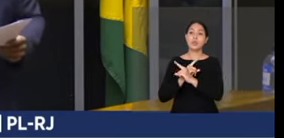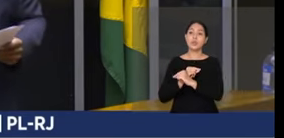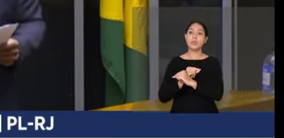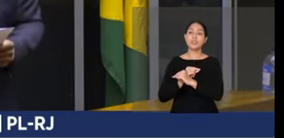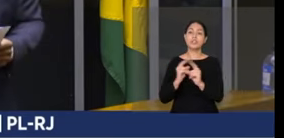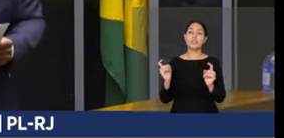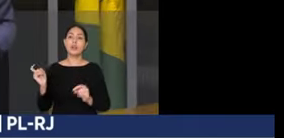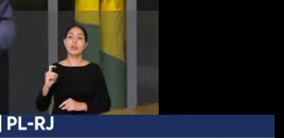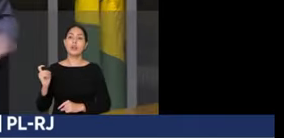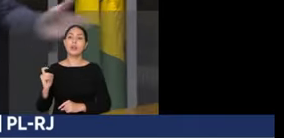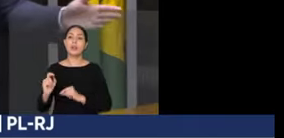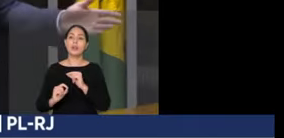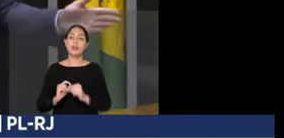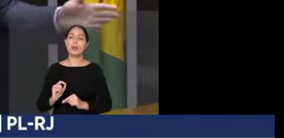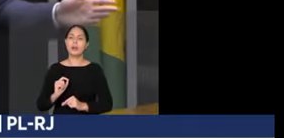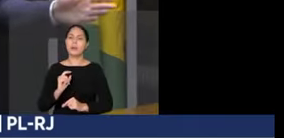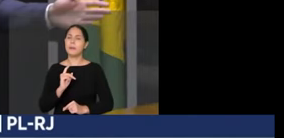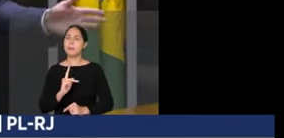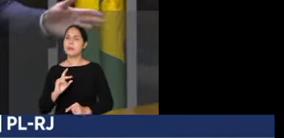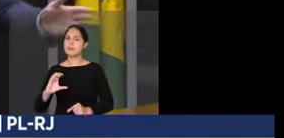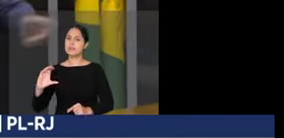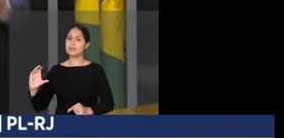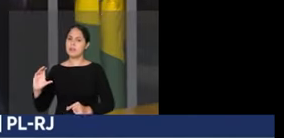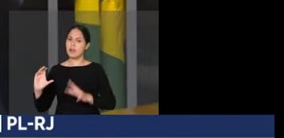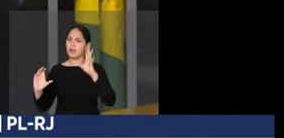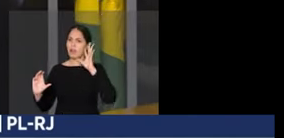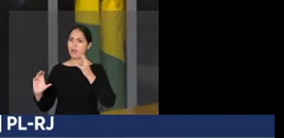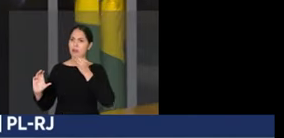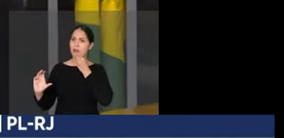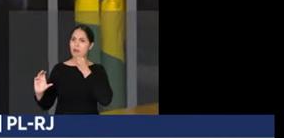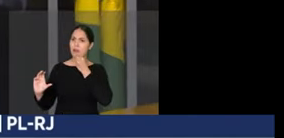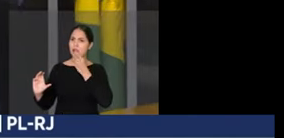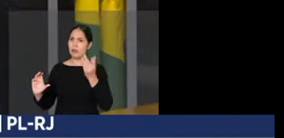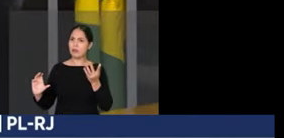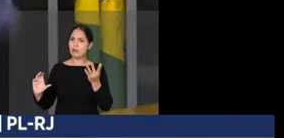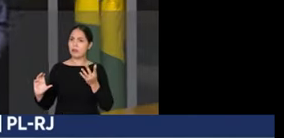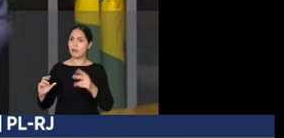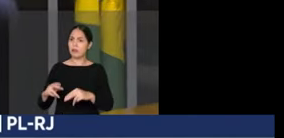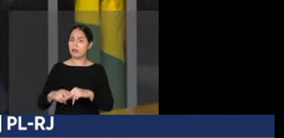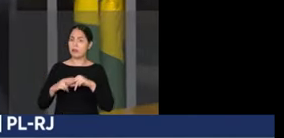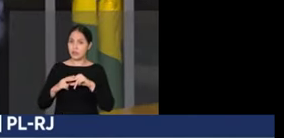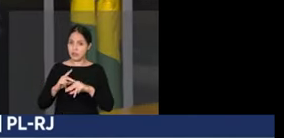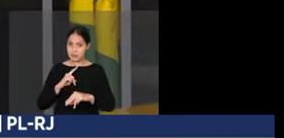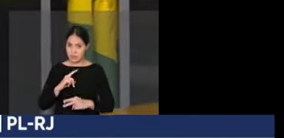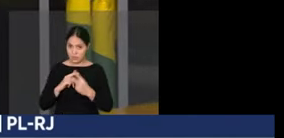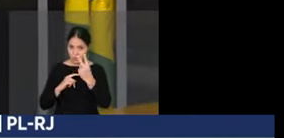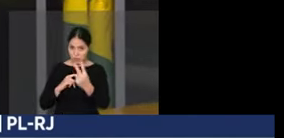ao PCC. Mas é óbvio, né? Porque quem tem aquelas duas letrinhas tem medo. E petista é tudo frouxo.